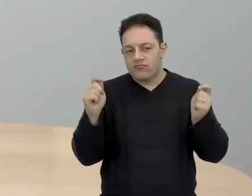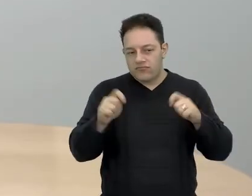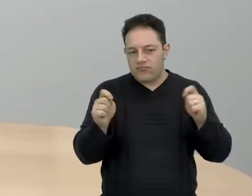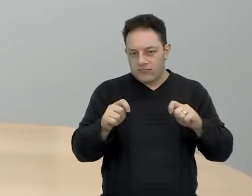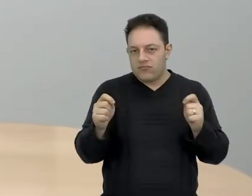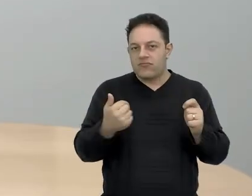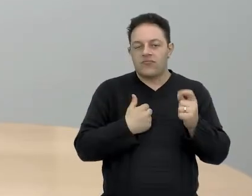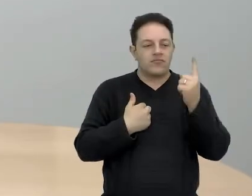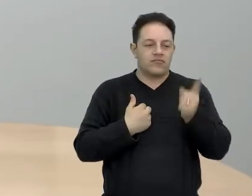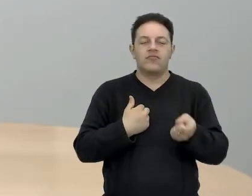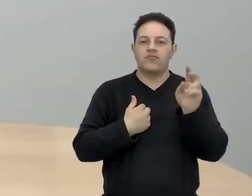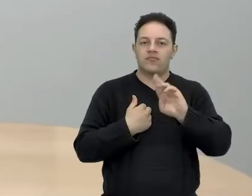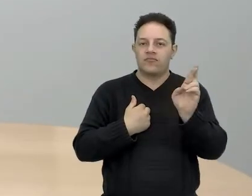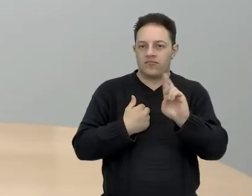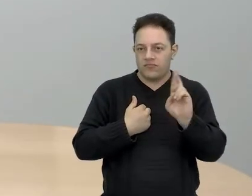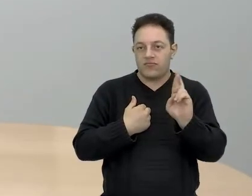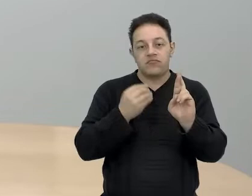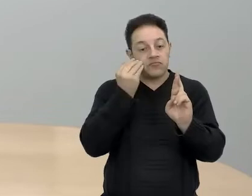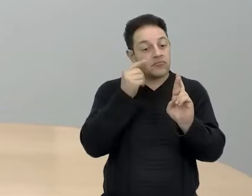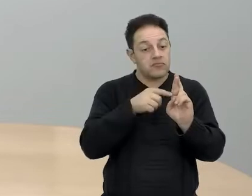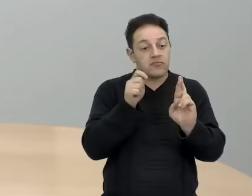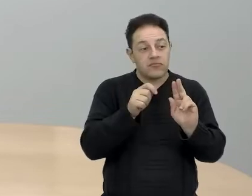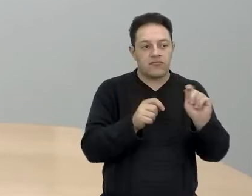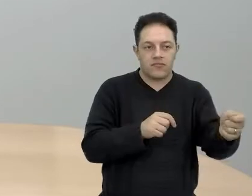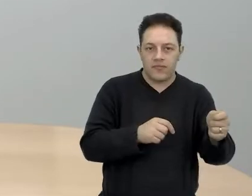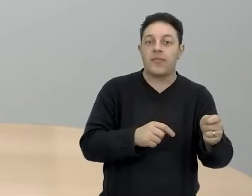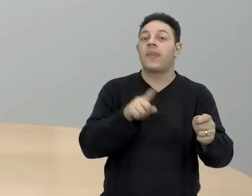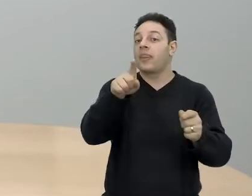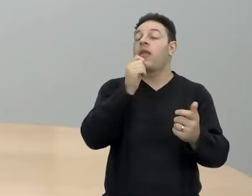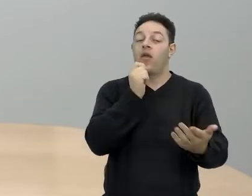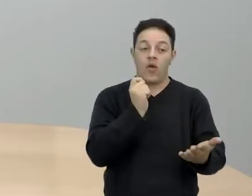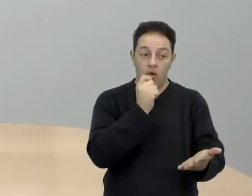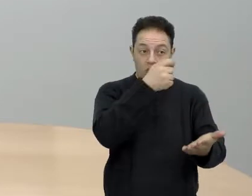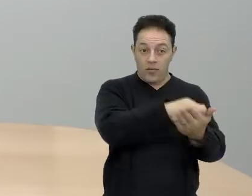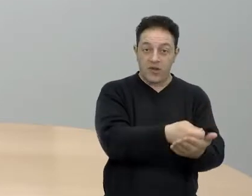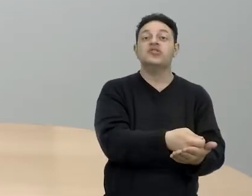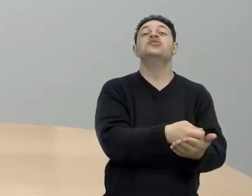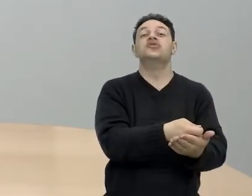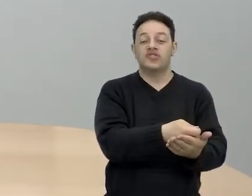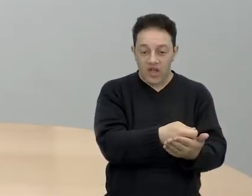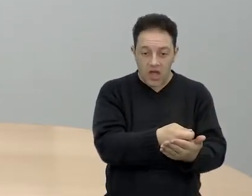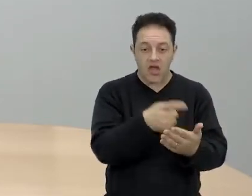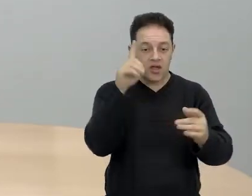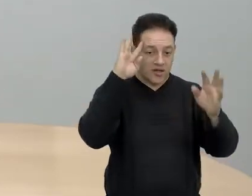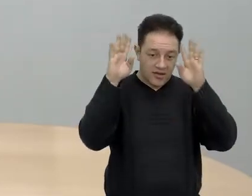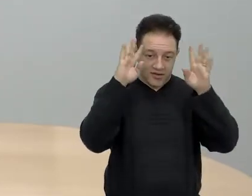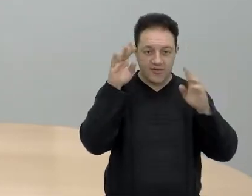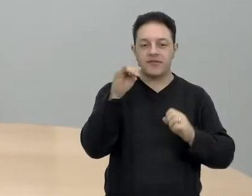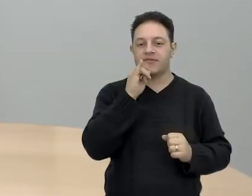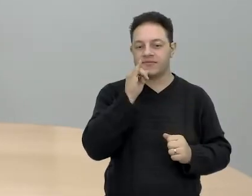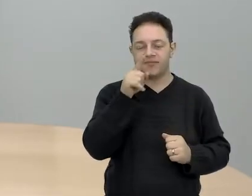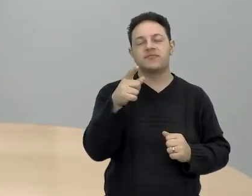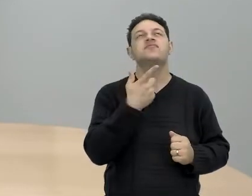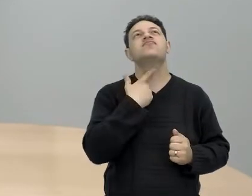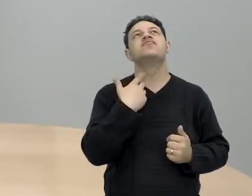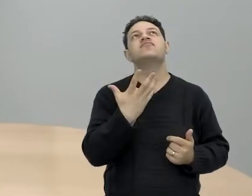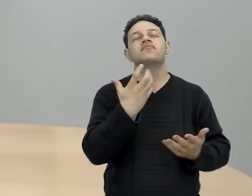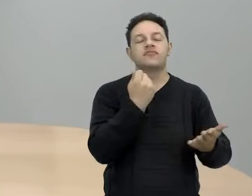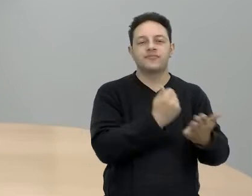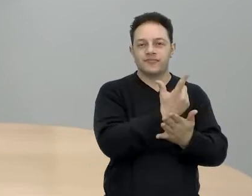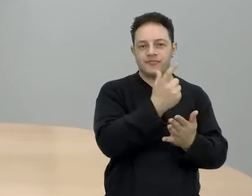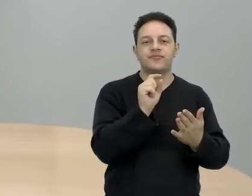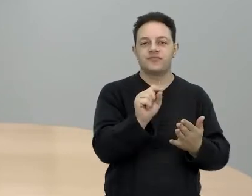aí esses R$1.000. E aí, depois que vocês vocês pensaram, né, então, o que comprar aí, o